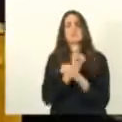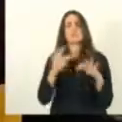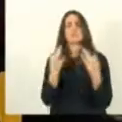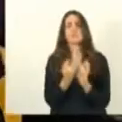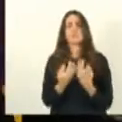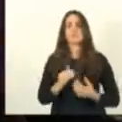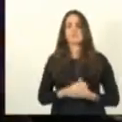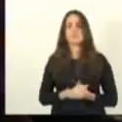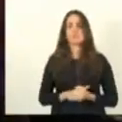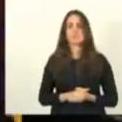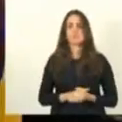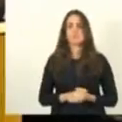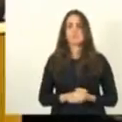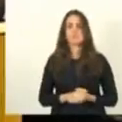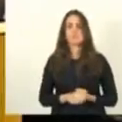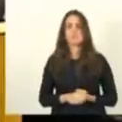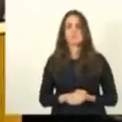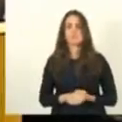família.